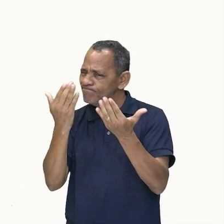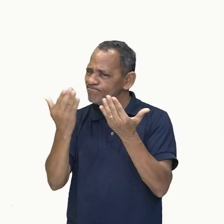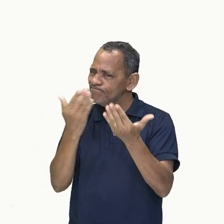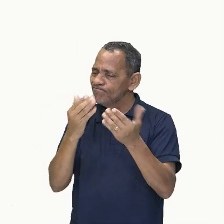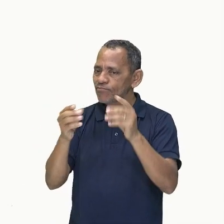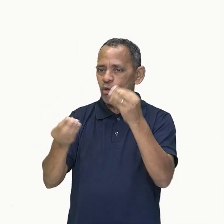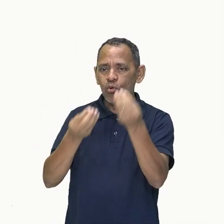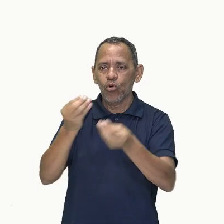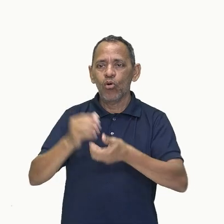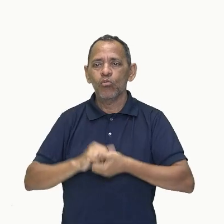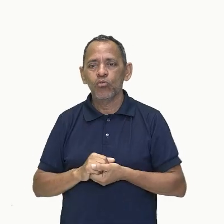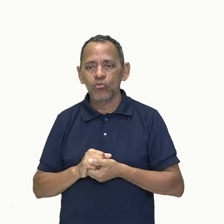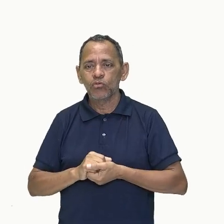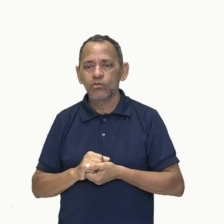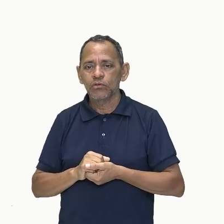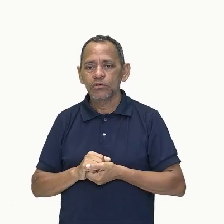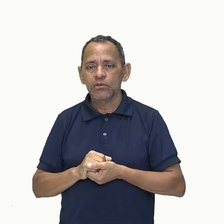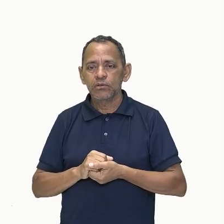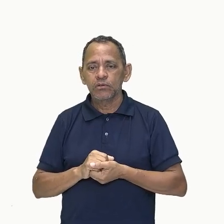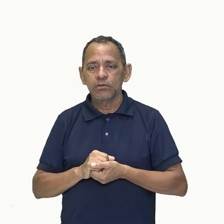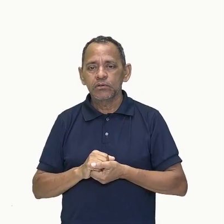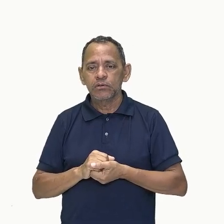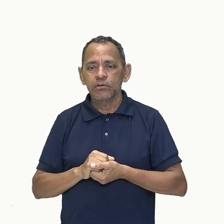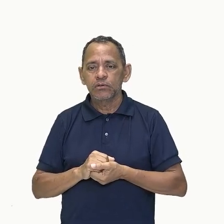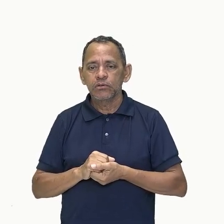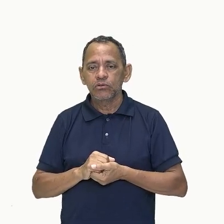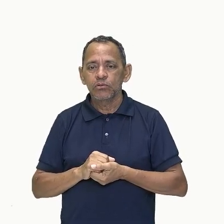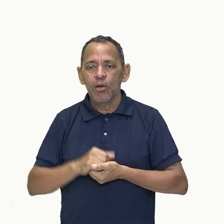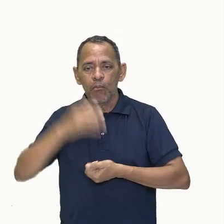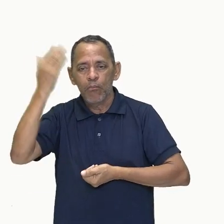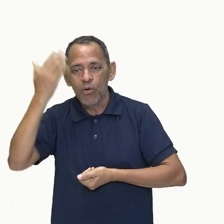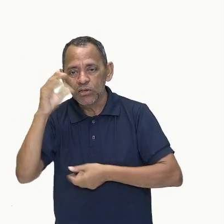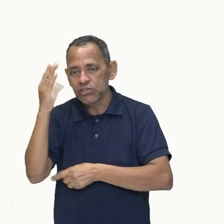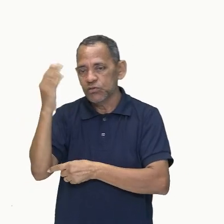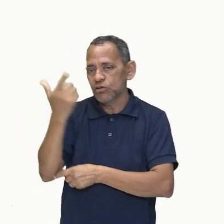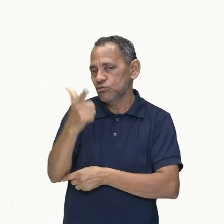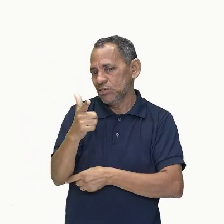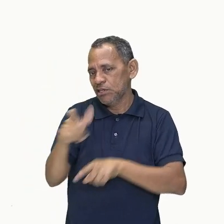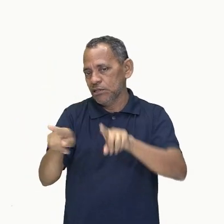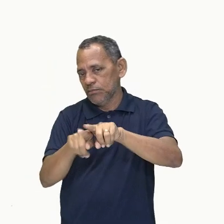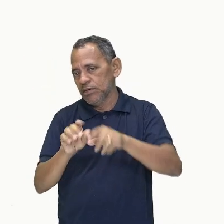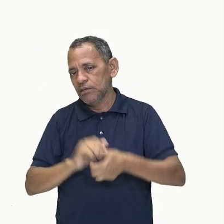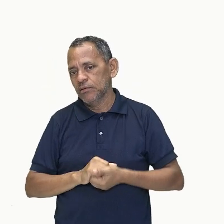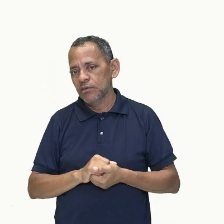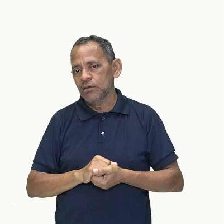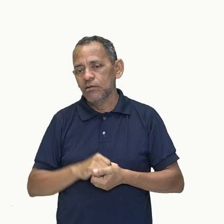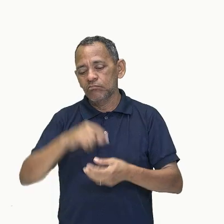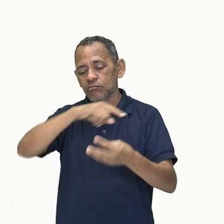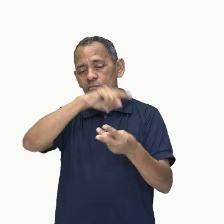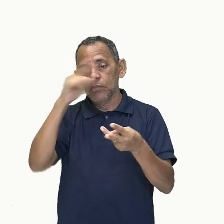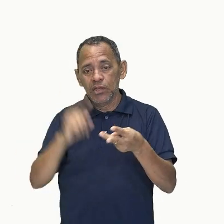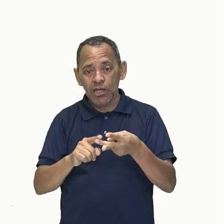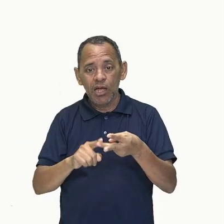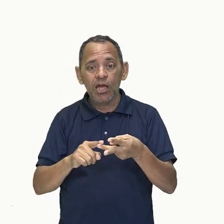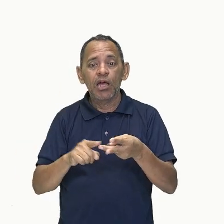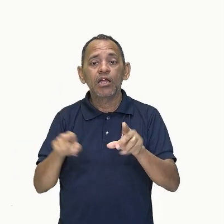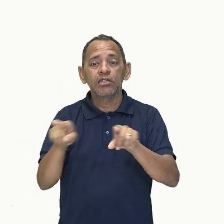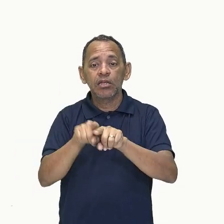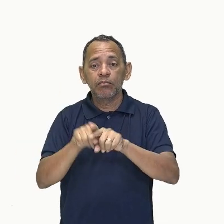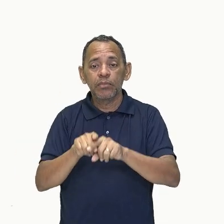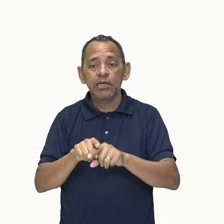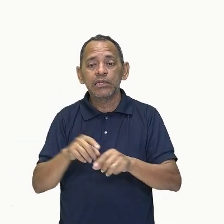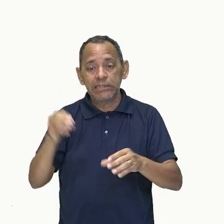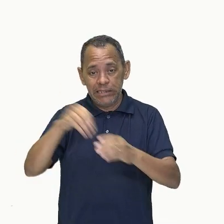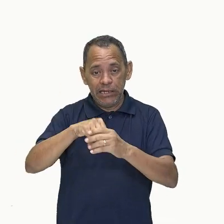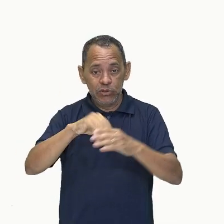efeitos adversos graves, sem nenhuma comprovação científica. Um outro ponto é a desconfiança institucional.